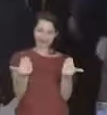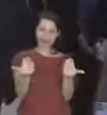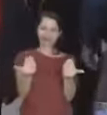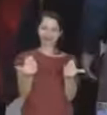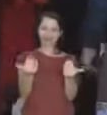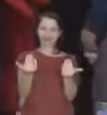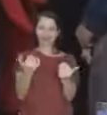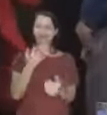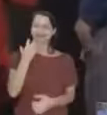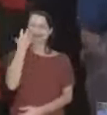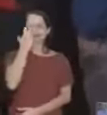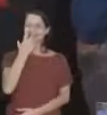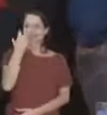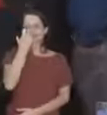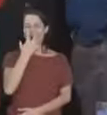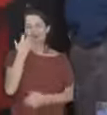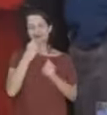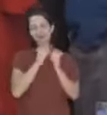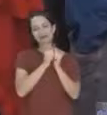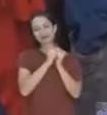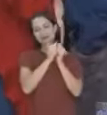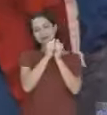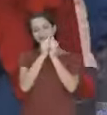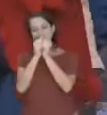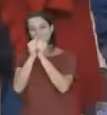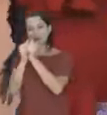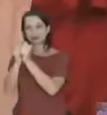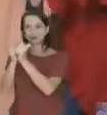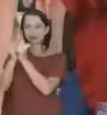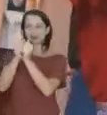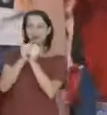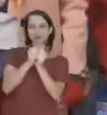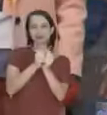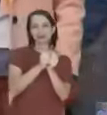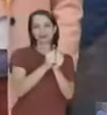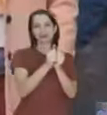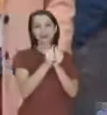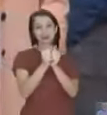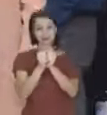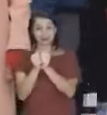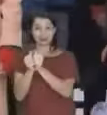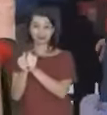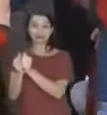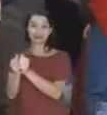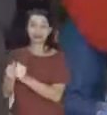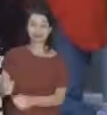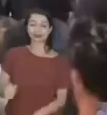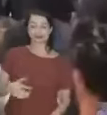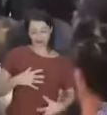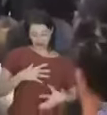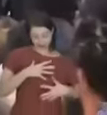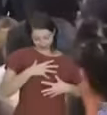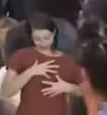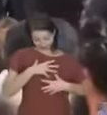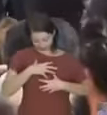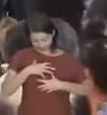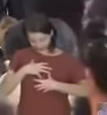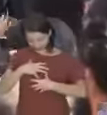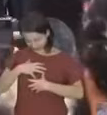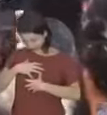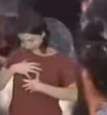Borges. De novo um sentimento. Por muito